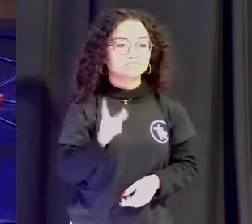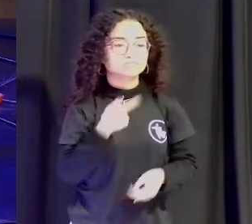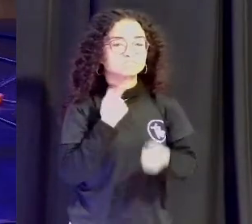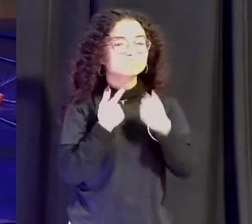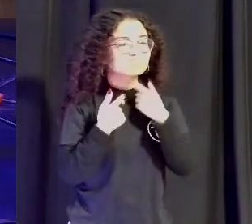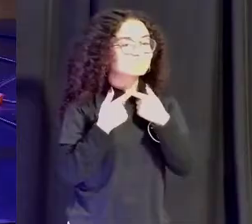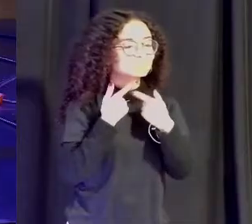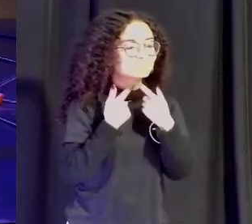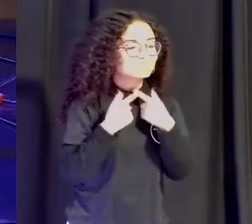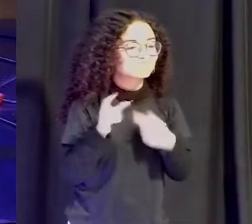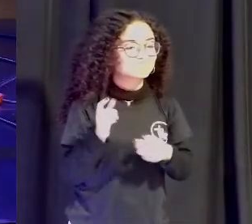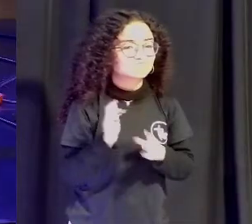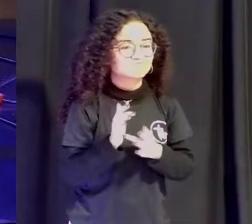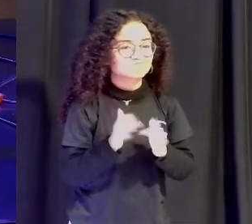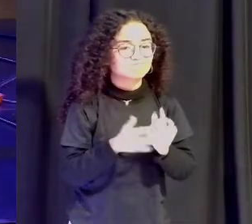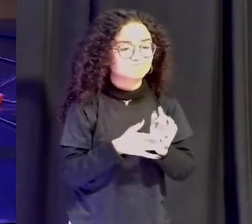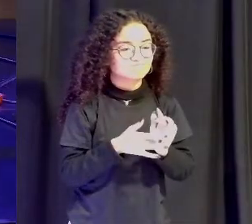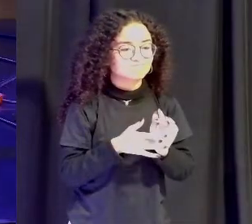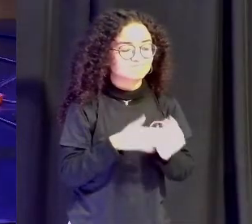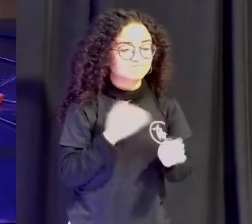crucificado naquele Calvário?